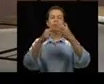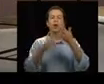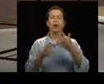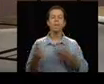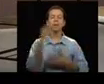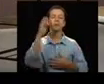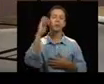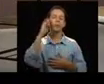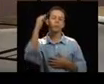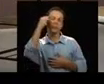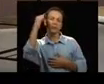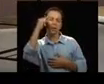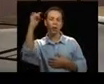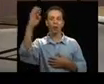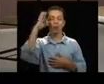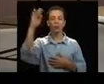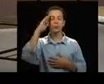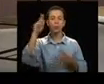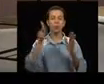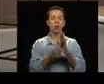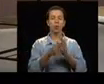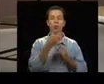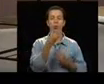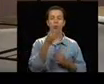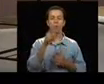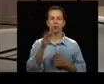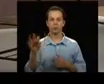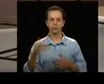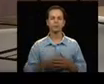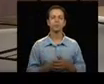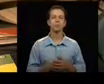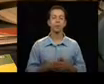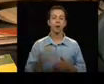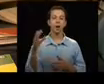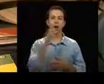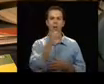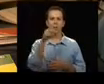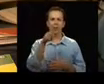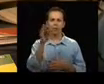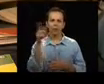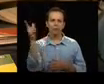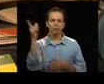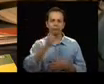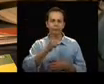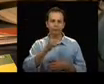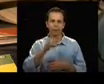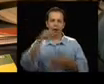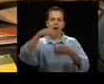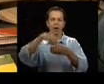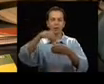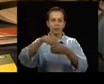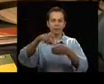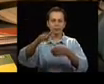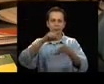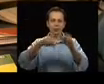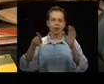né, vinculada principalmente a esse pensamento e essa filosofia freiriana. Logo que o Partido dos Trabalhadores